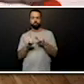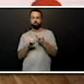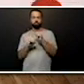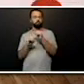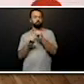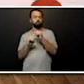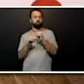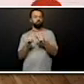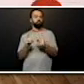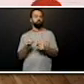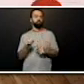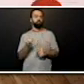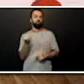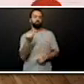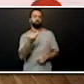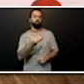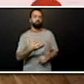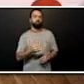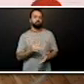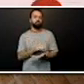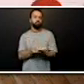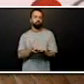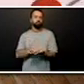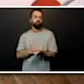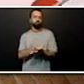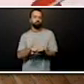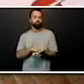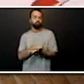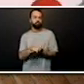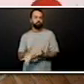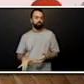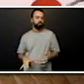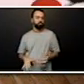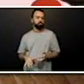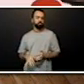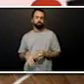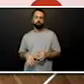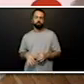quantidade na ordem das dezenas.